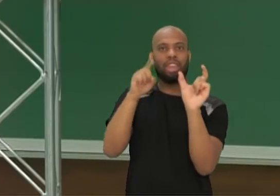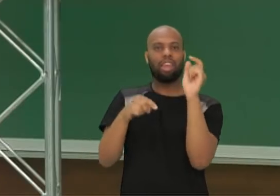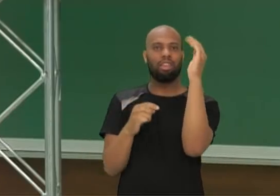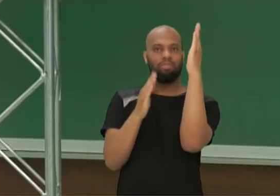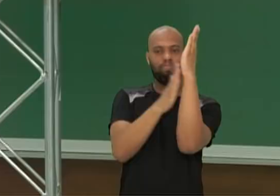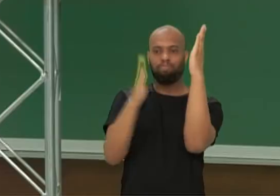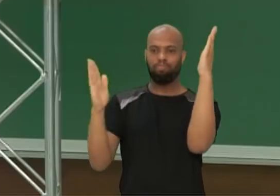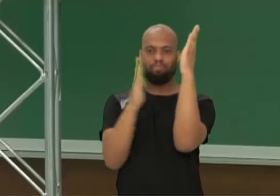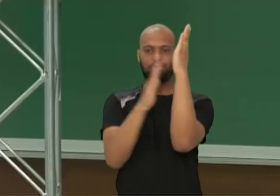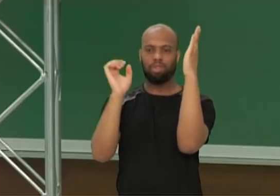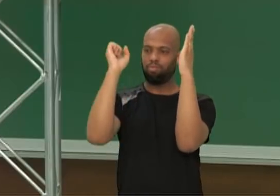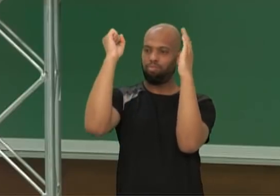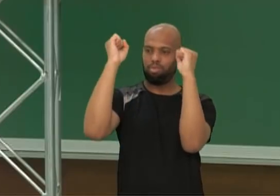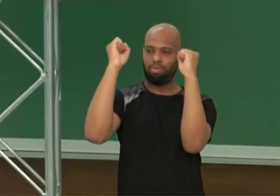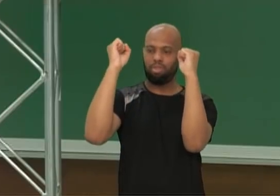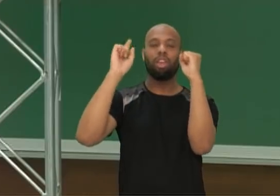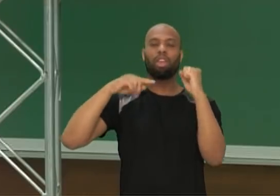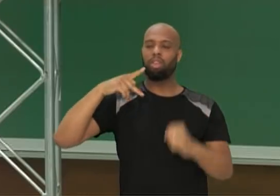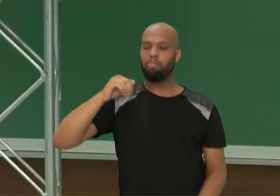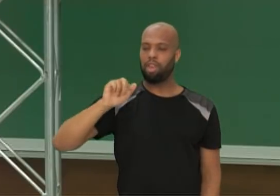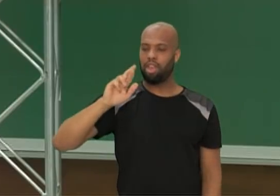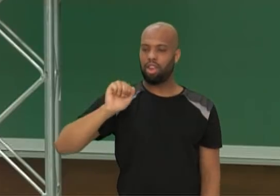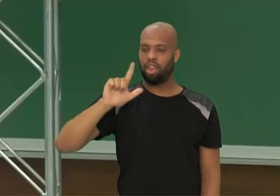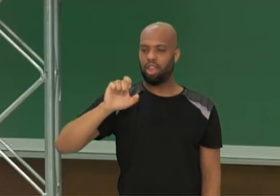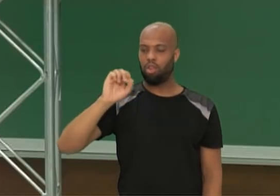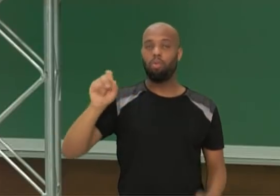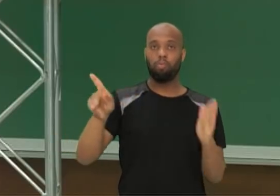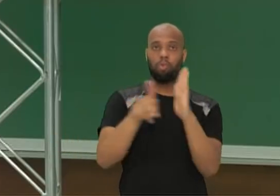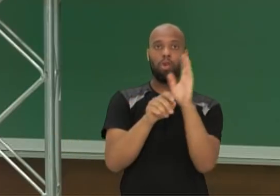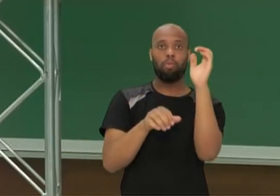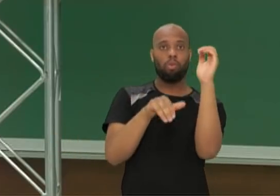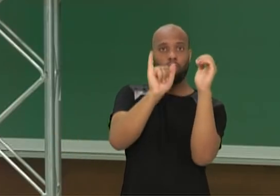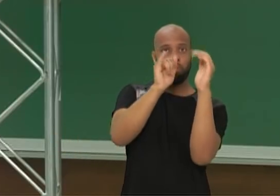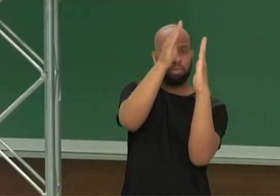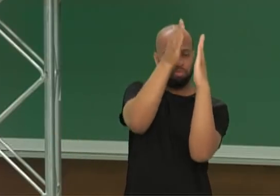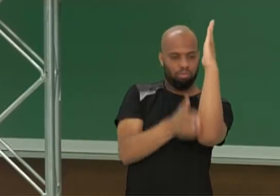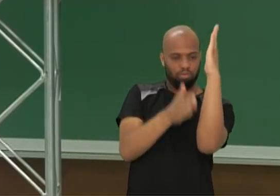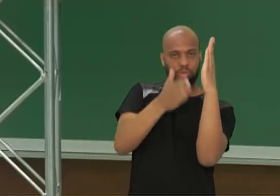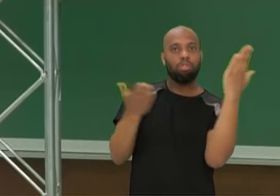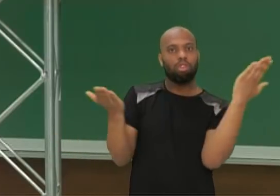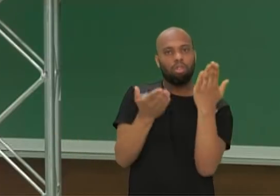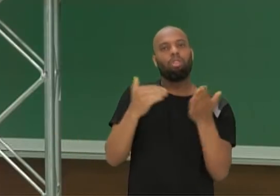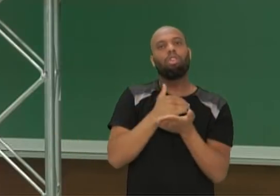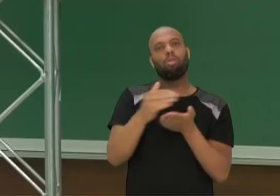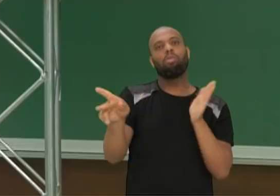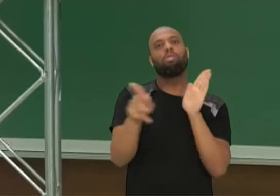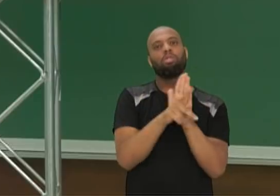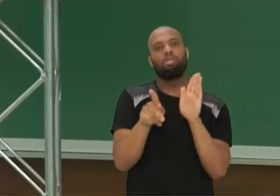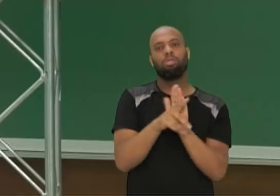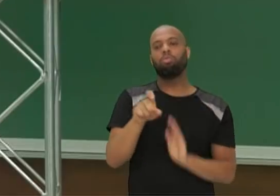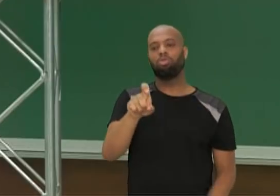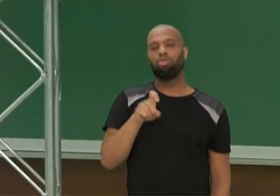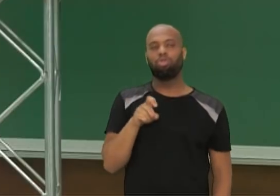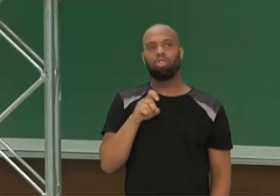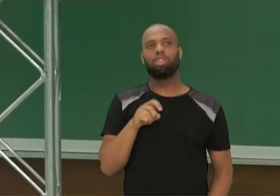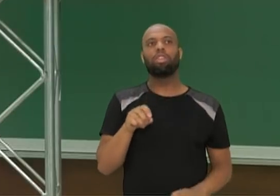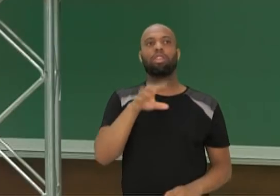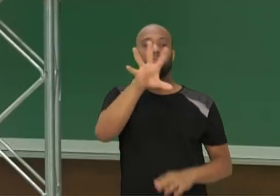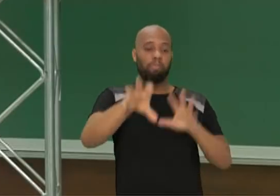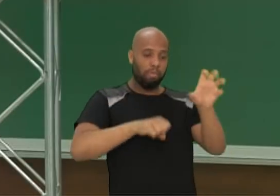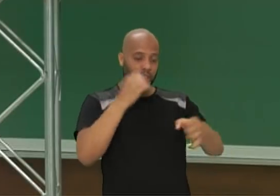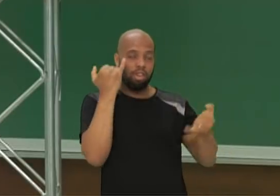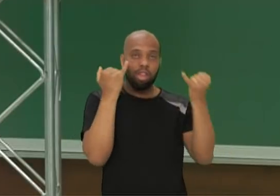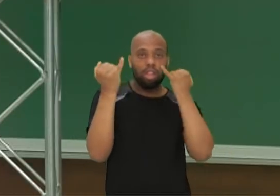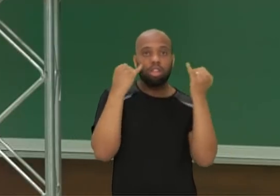própria figura, das informações que nós vamos anotar aqui. Então, vamos anotar junto comigo. Inicialmente, retiramos os dados da figura e do